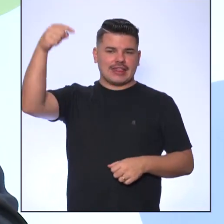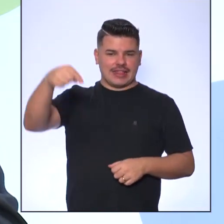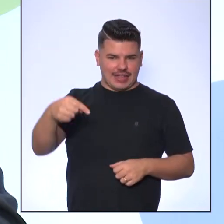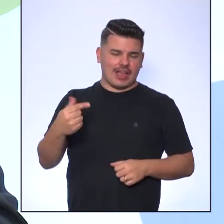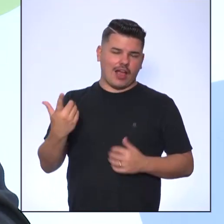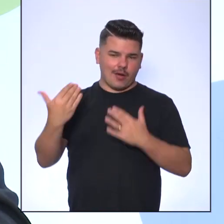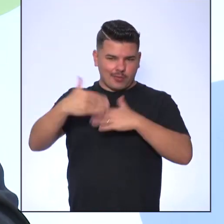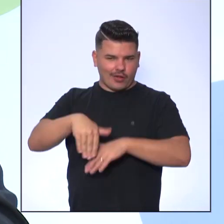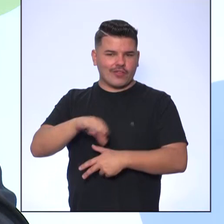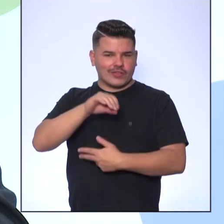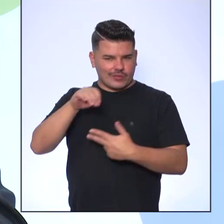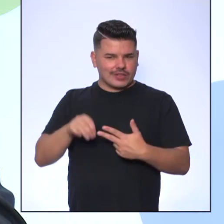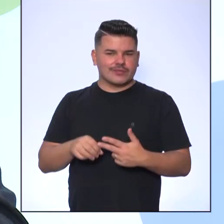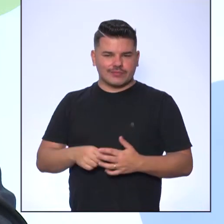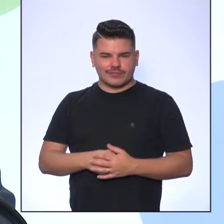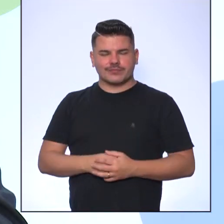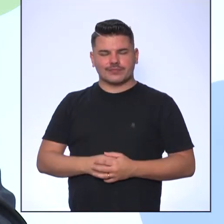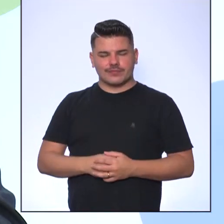logicamente,